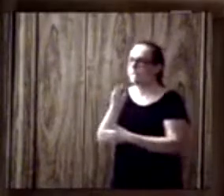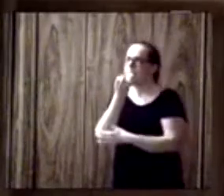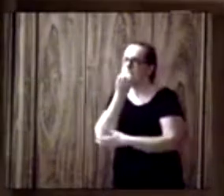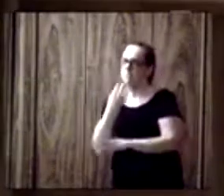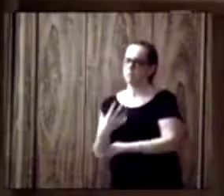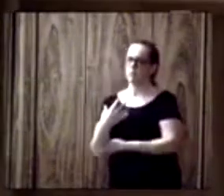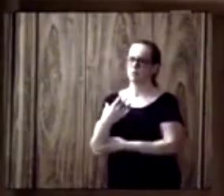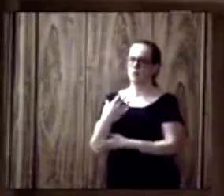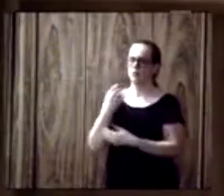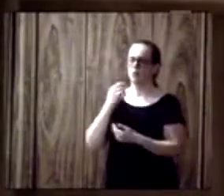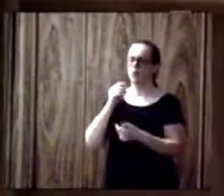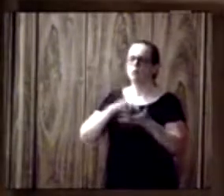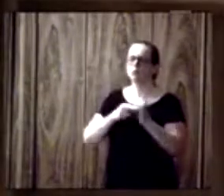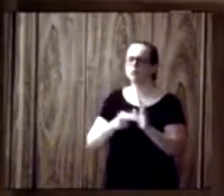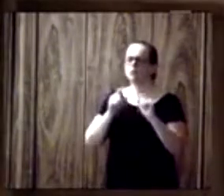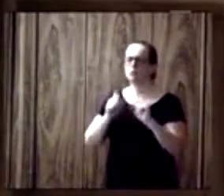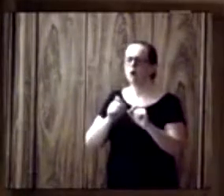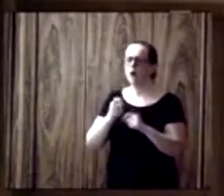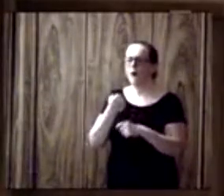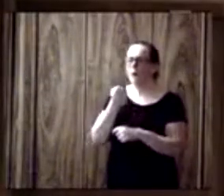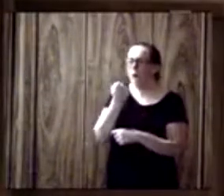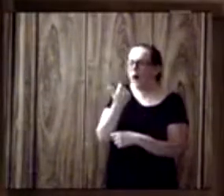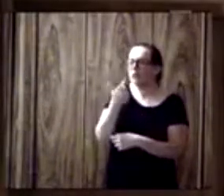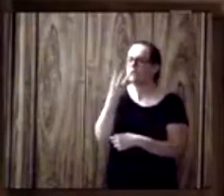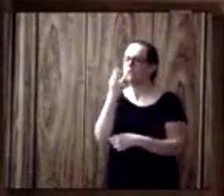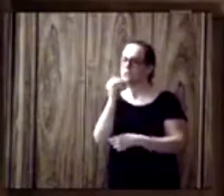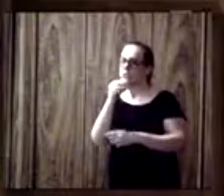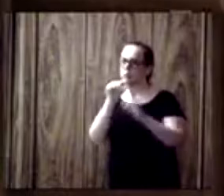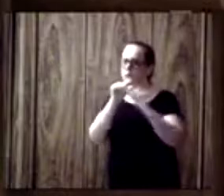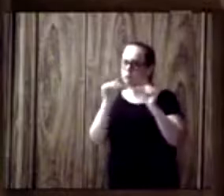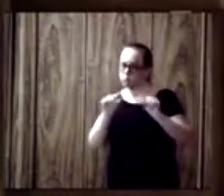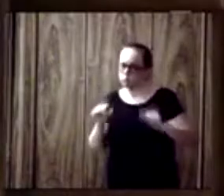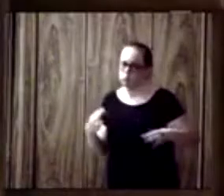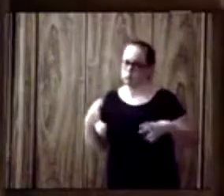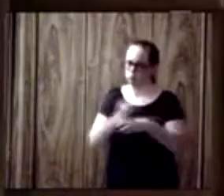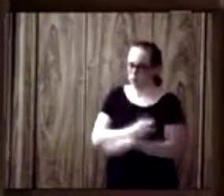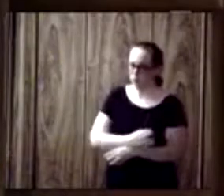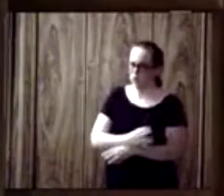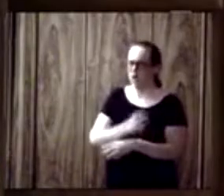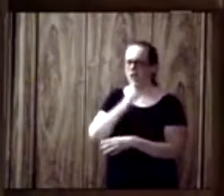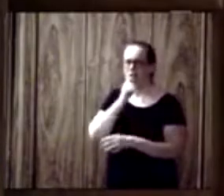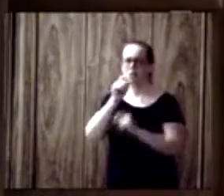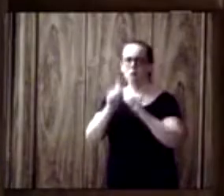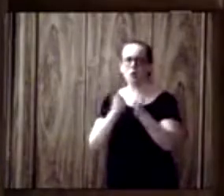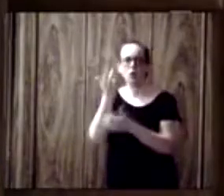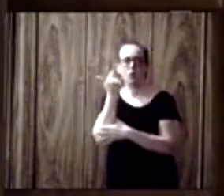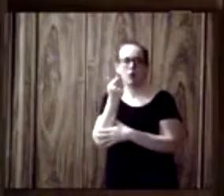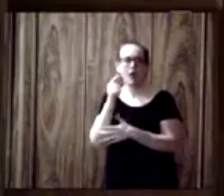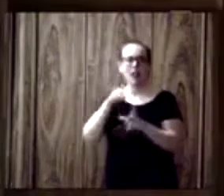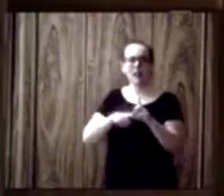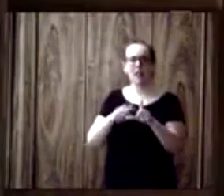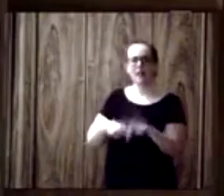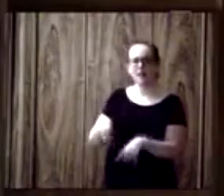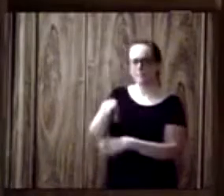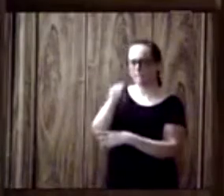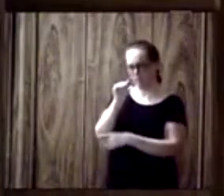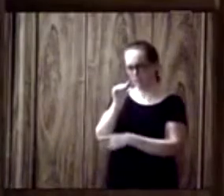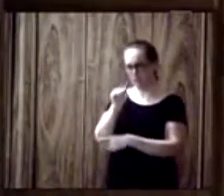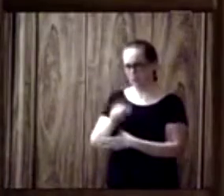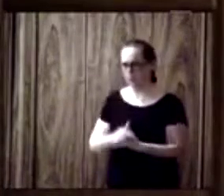ou seja, quase as 30 linhas ou as 30 linhas inteiras, e ainda, normalmente com letra